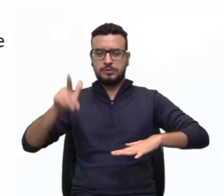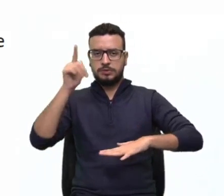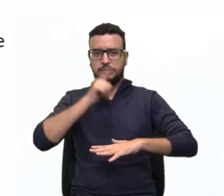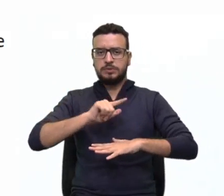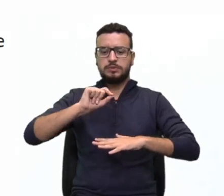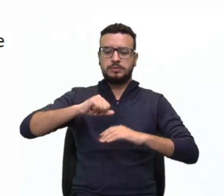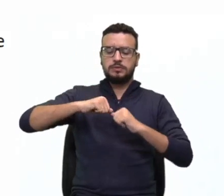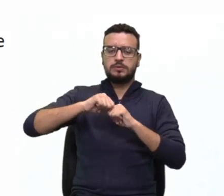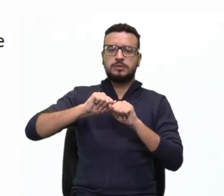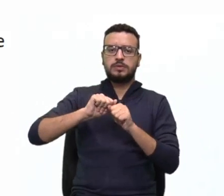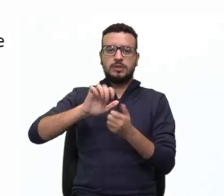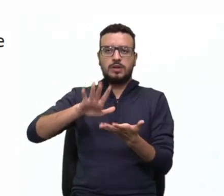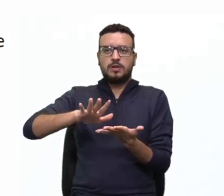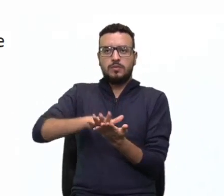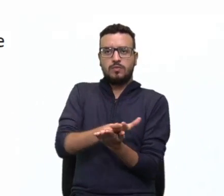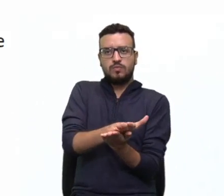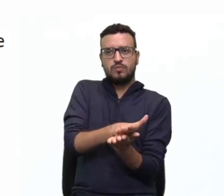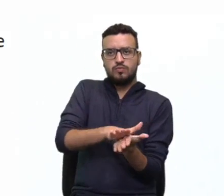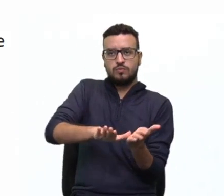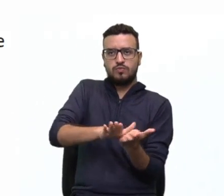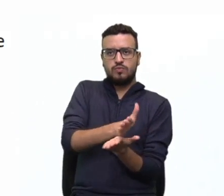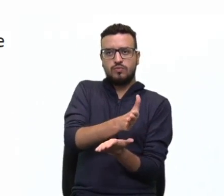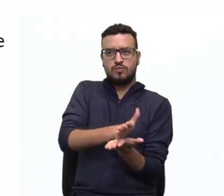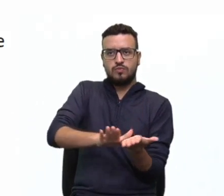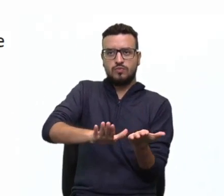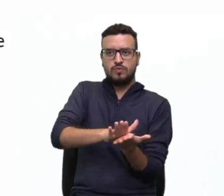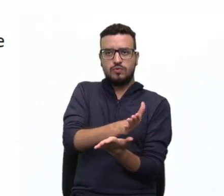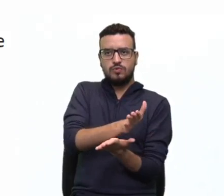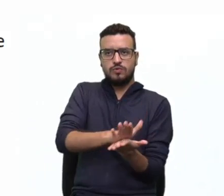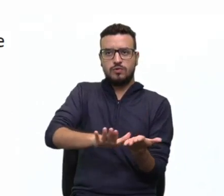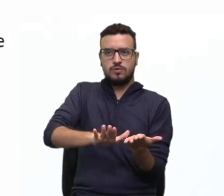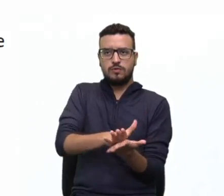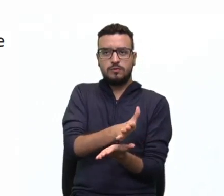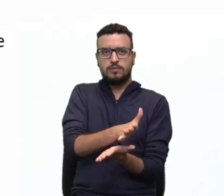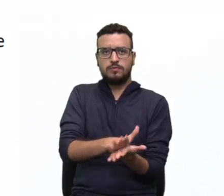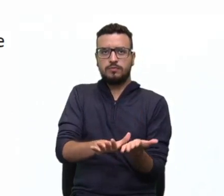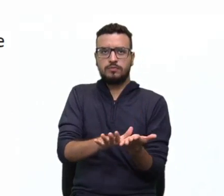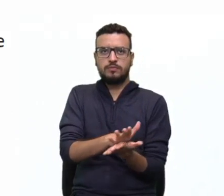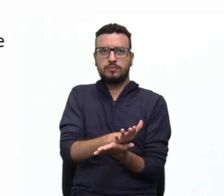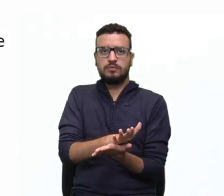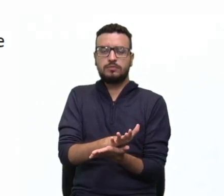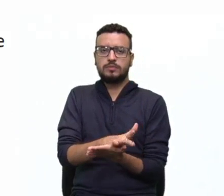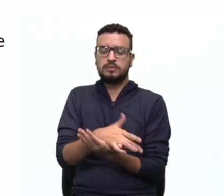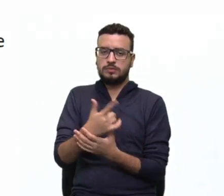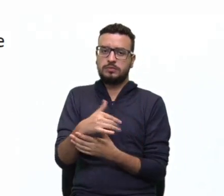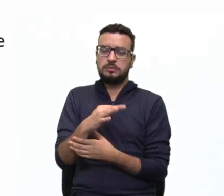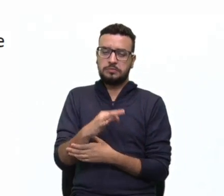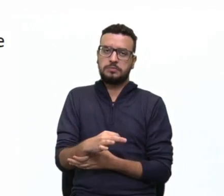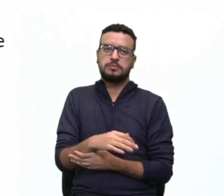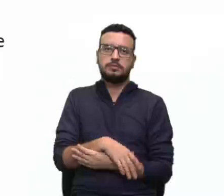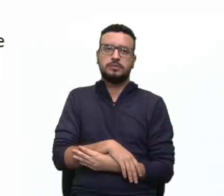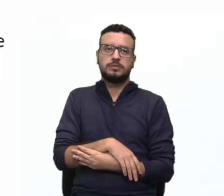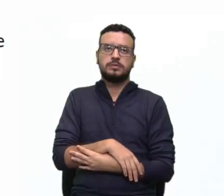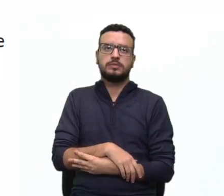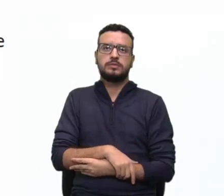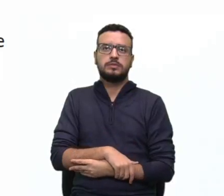são planas ou ligeiramente curvas e um osso desliza sobre o outro. Então, realmente, um osso vai deslizar sobre o outro.